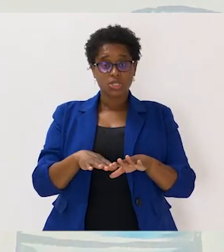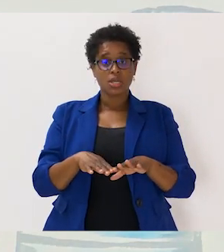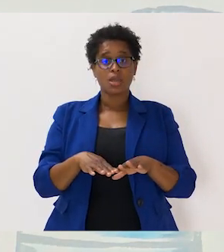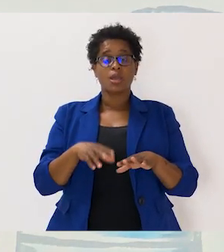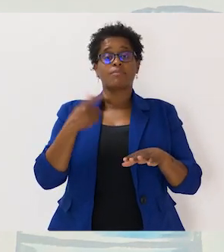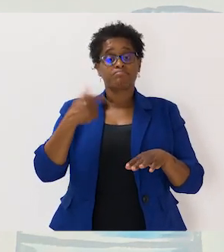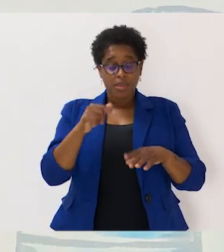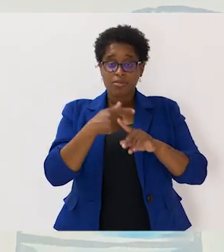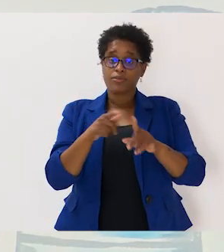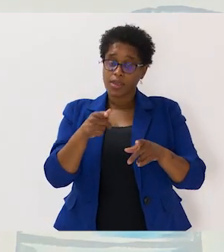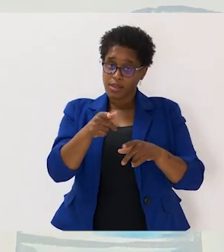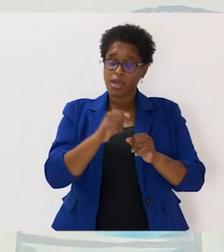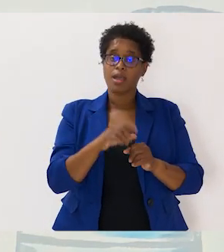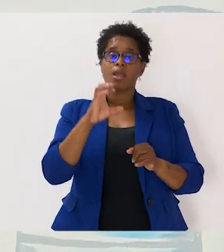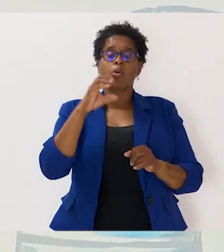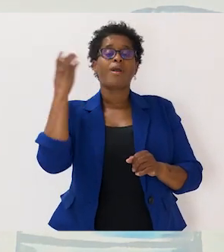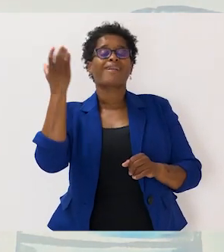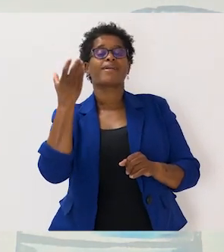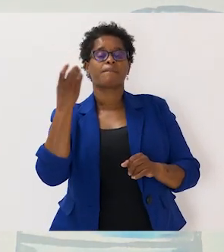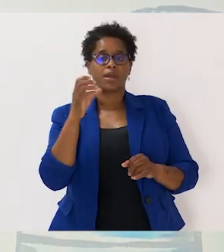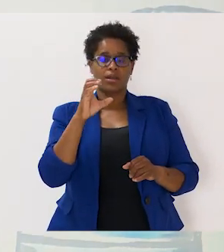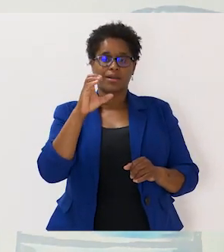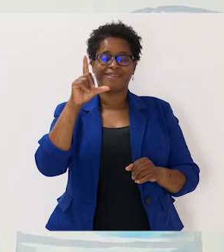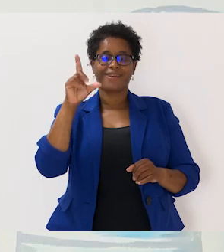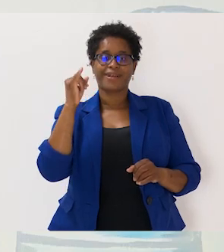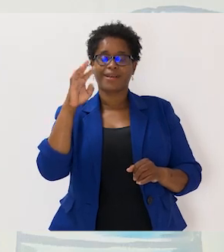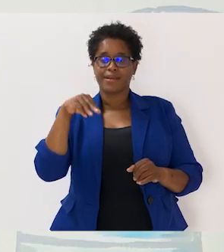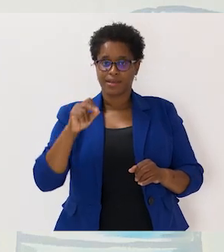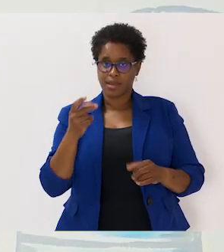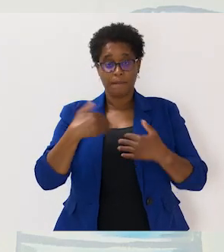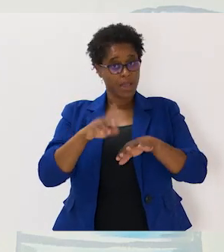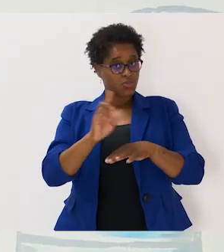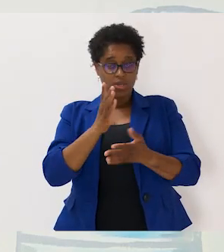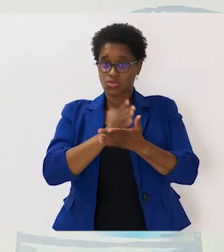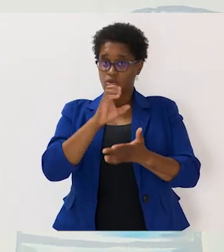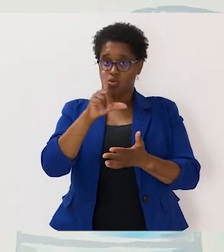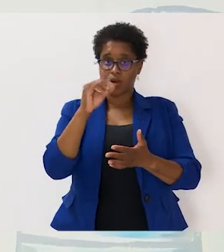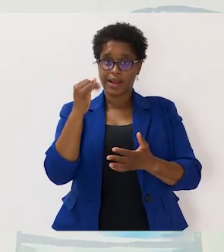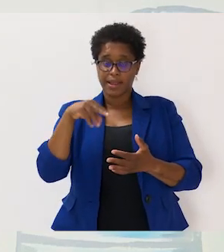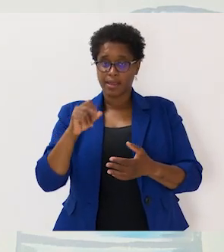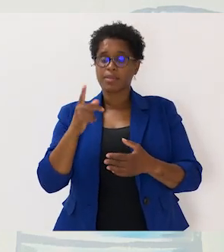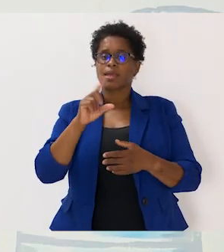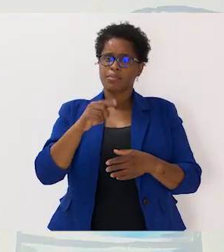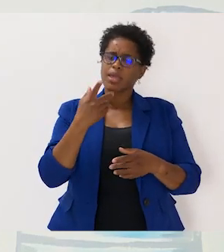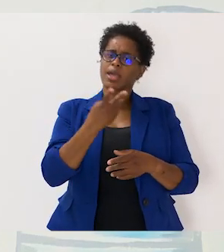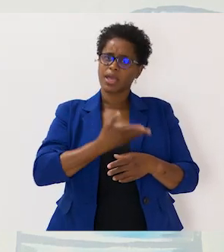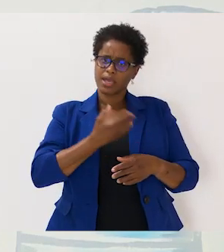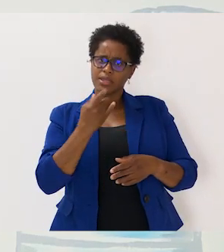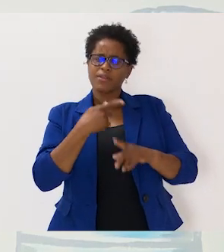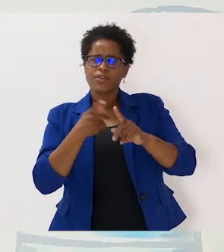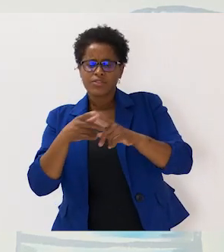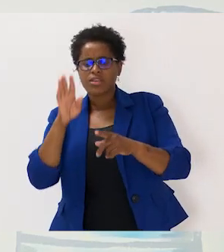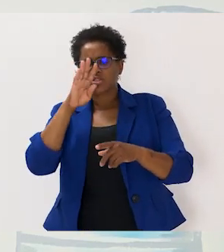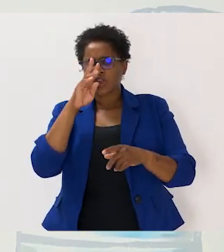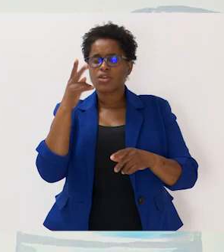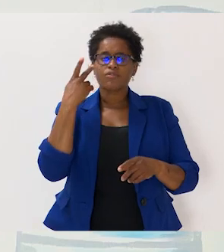há de diferente é o clima. Mas também não é só o clima, não é? Também a própria diversidade de seres